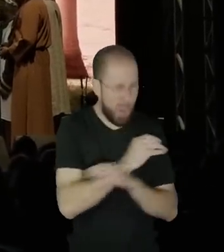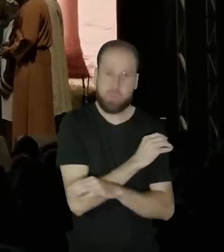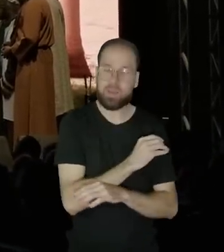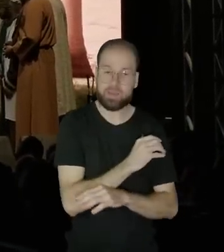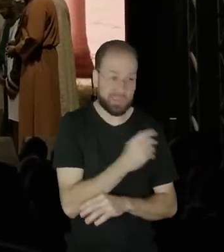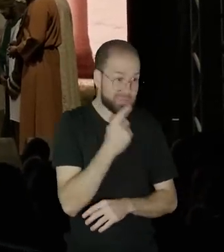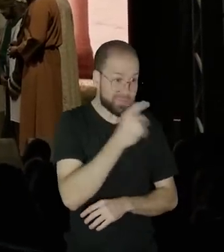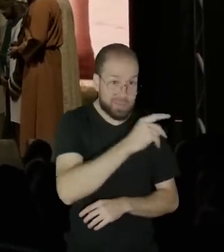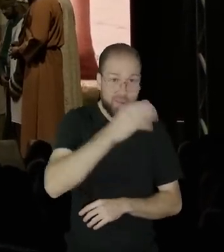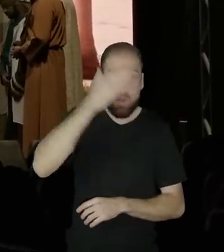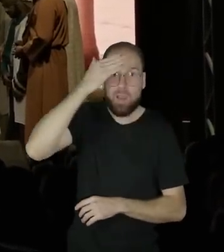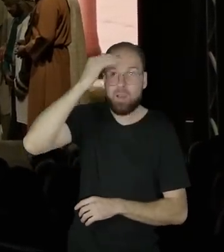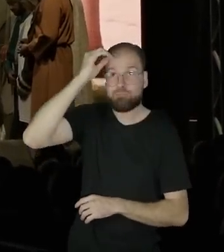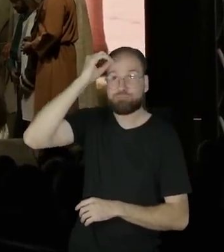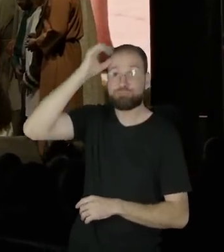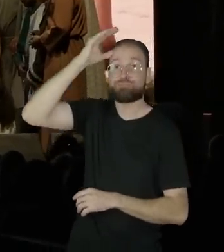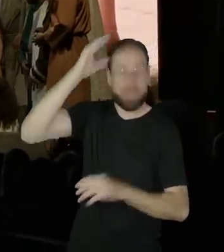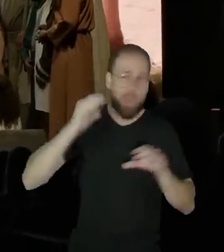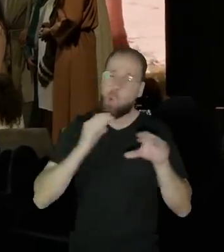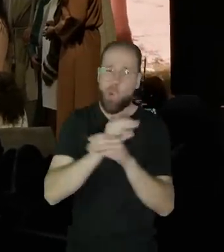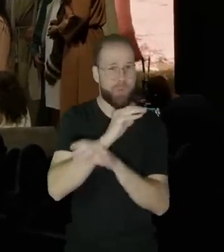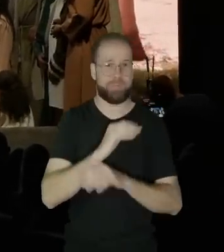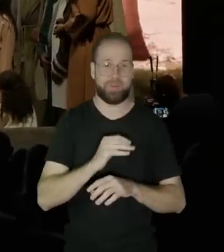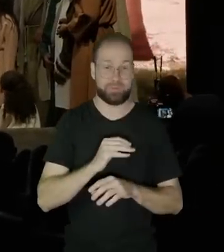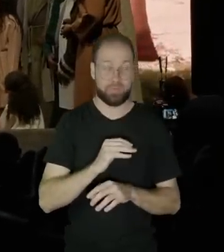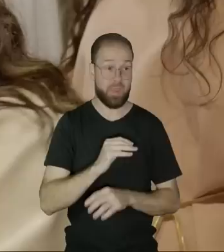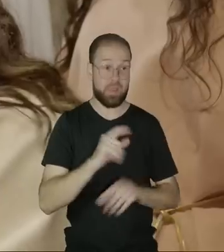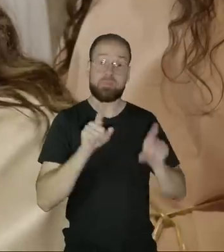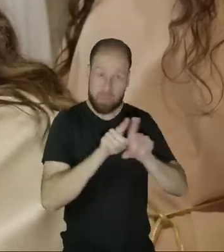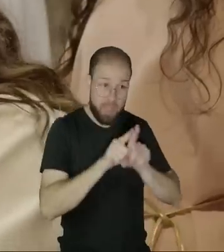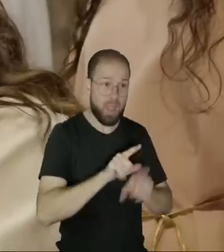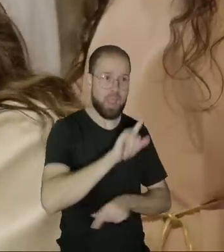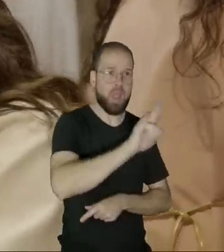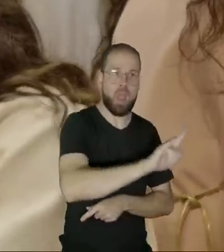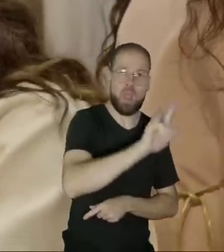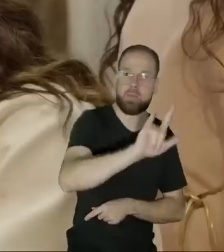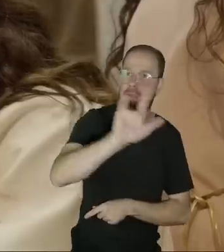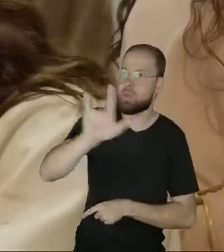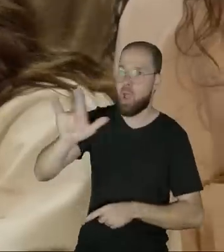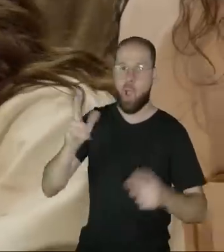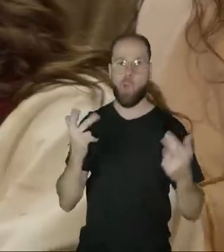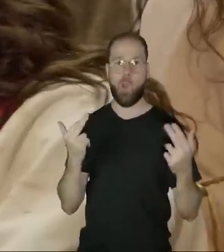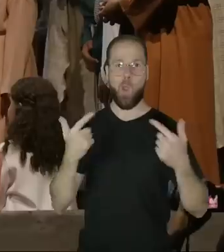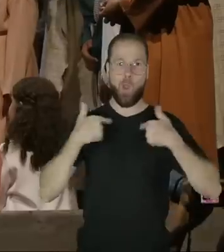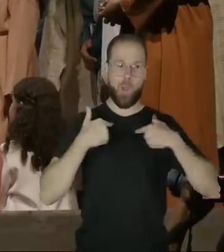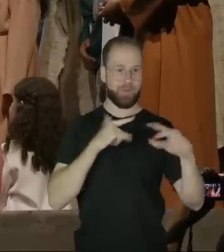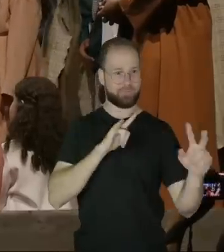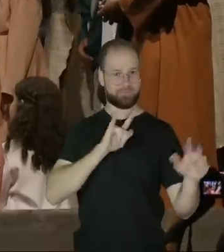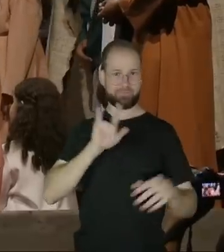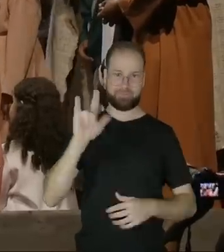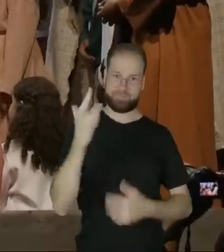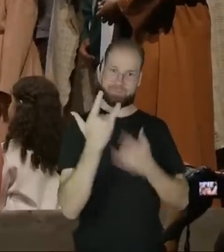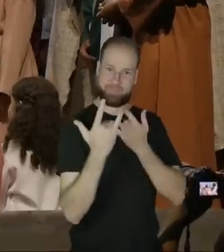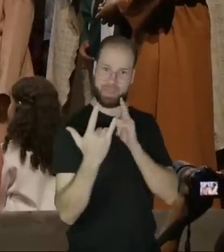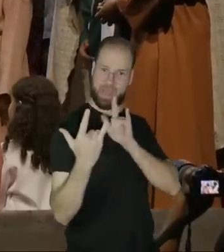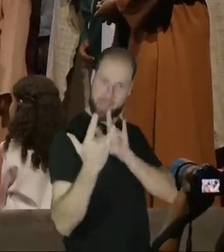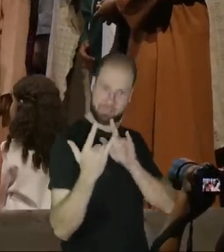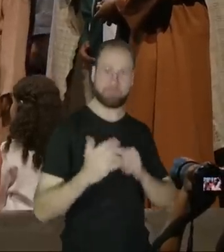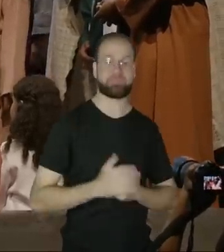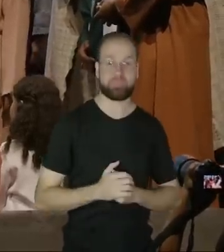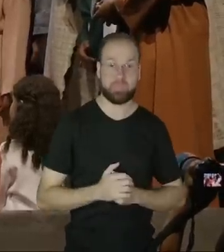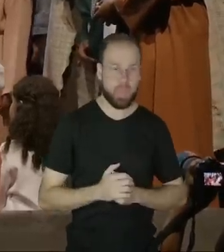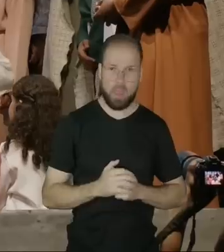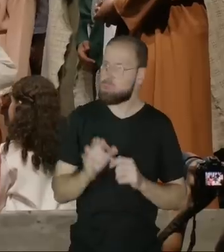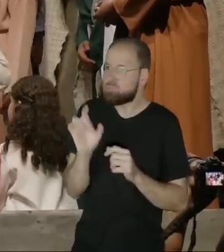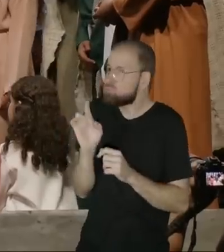teu entendimento. E ame ao próximo como a ti mesmo. Jesus, é só isso que precisamos fazer para